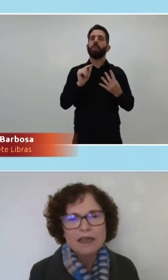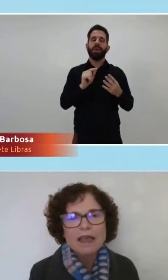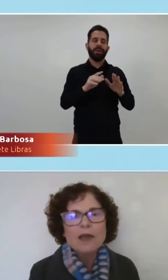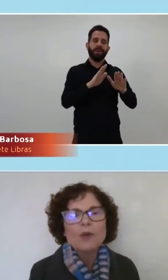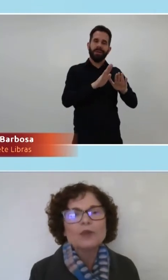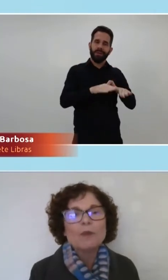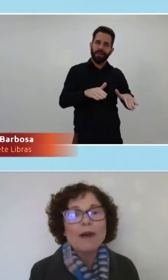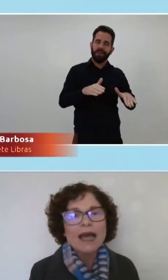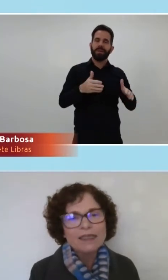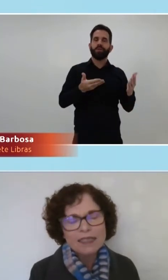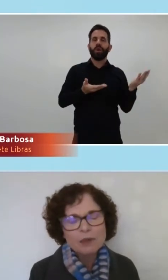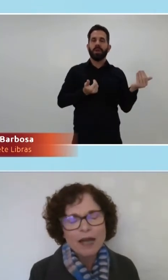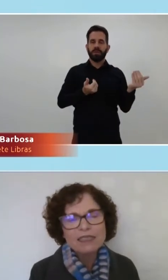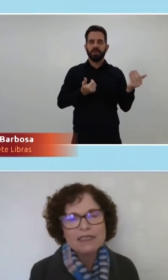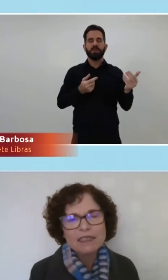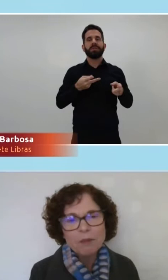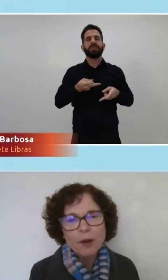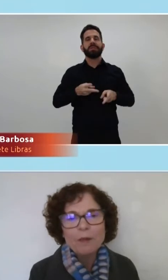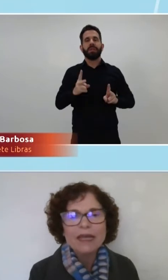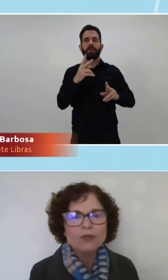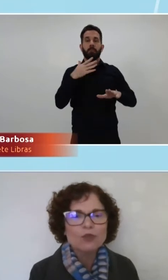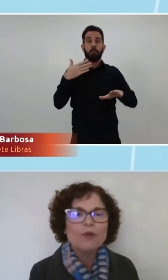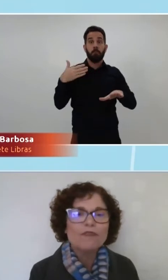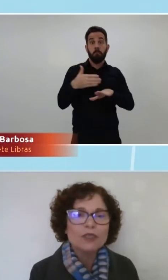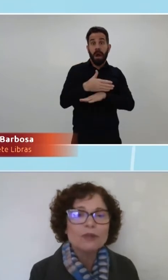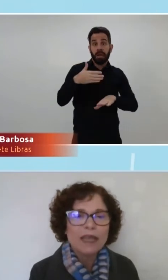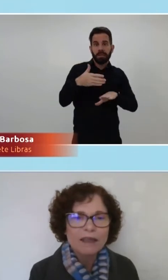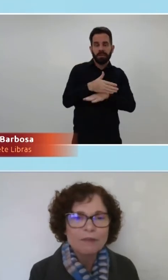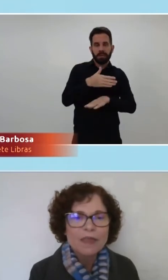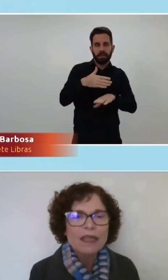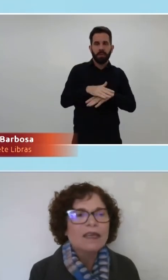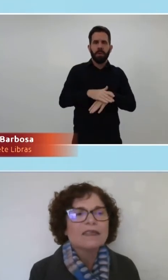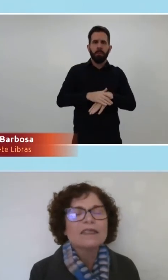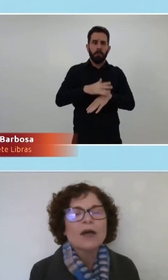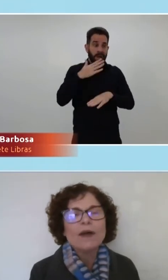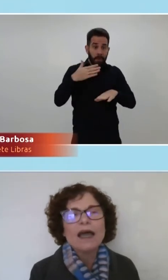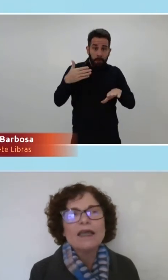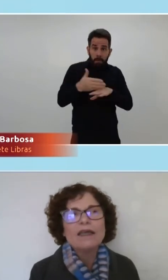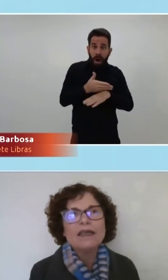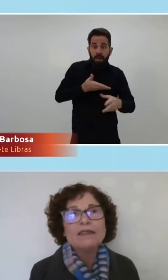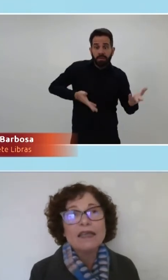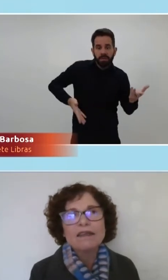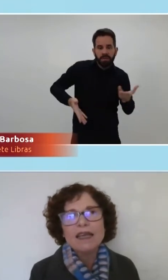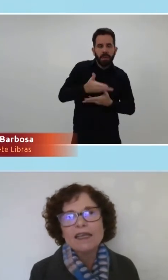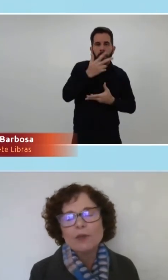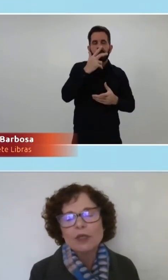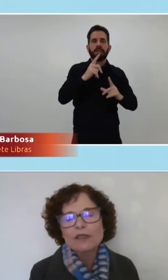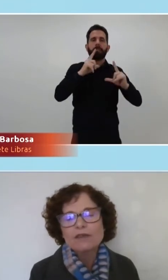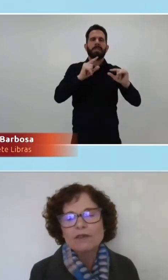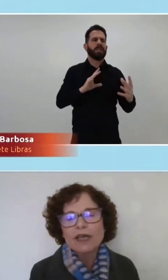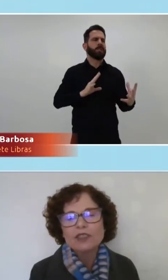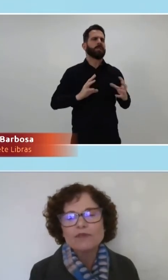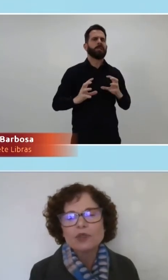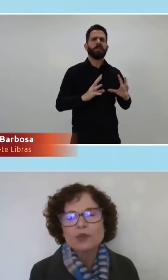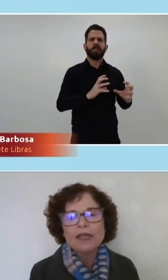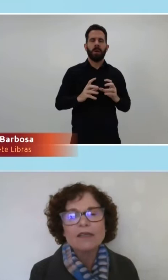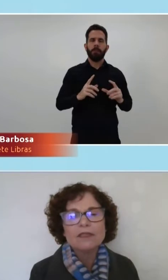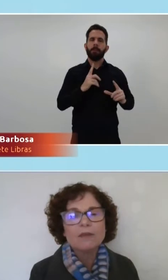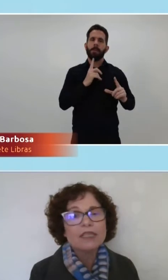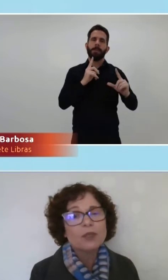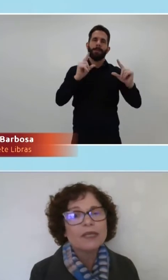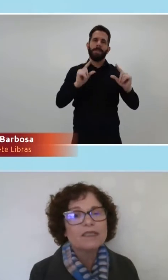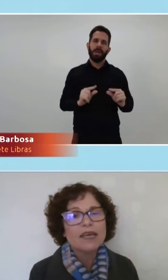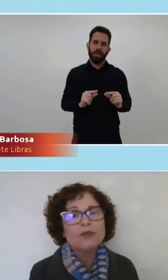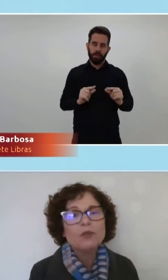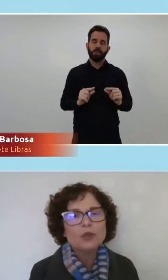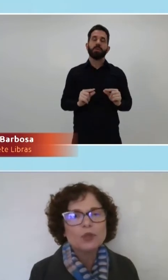adolescentes. Quanto mais eles participam, menos conflito tem. Então, entender que o processo educativo de cuidado também é